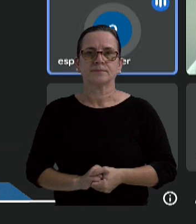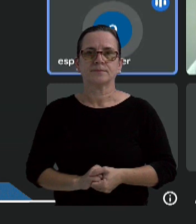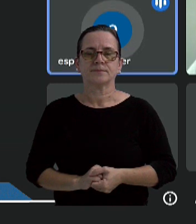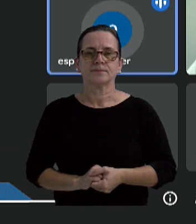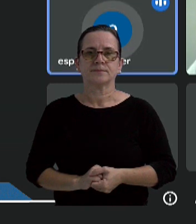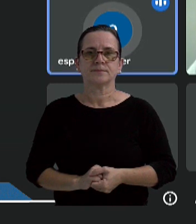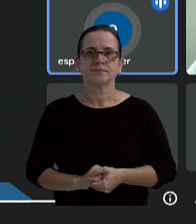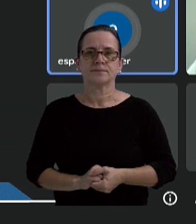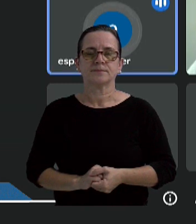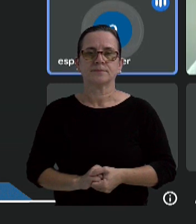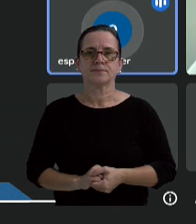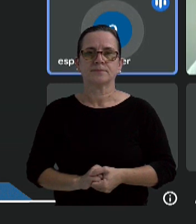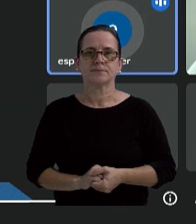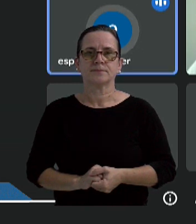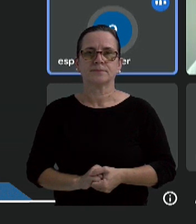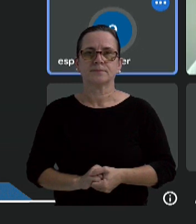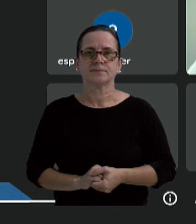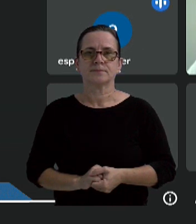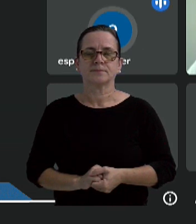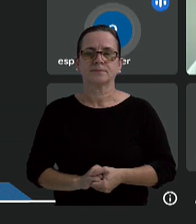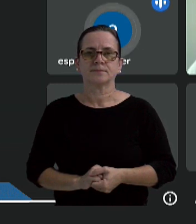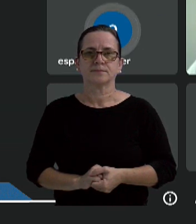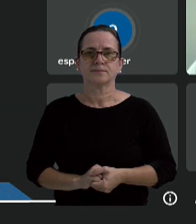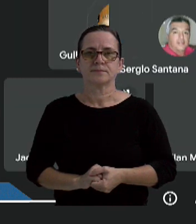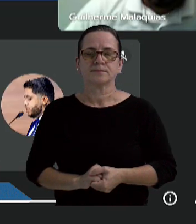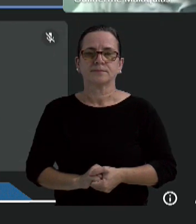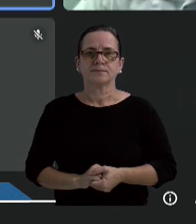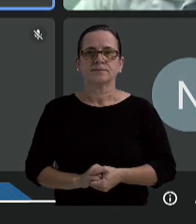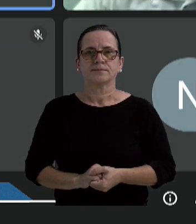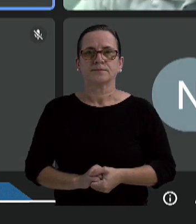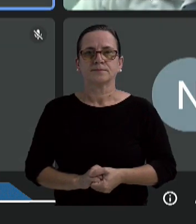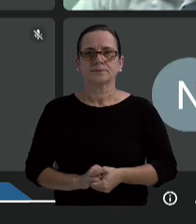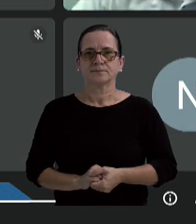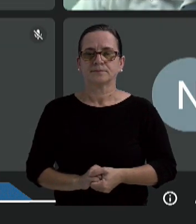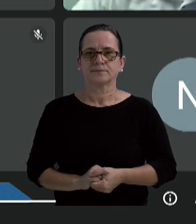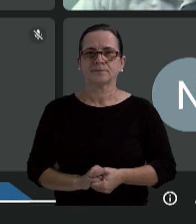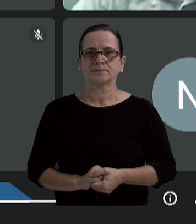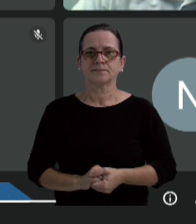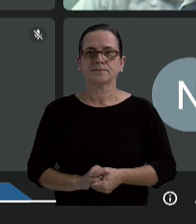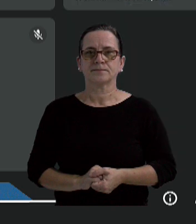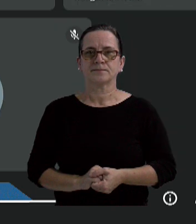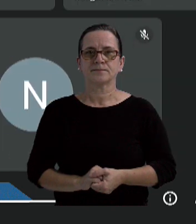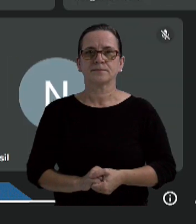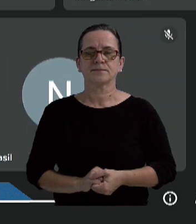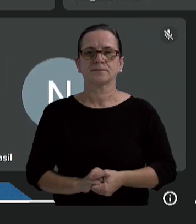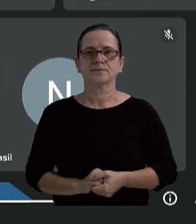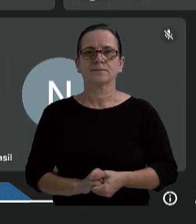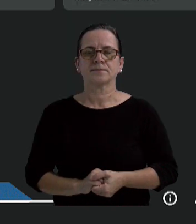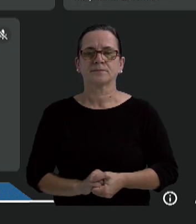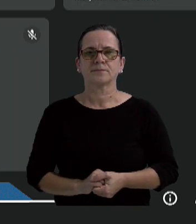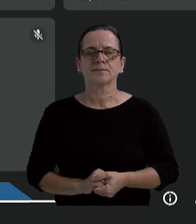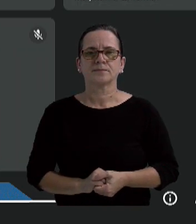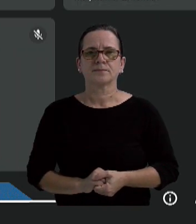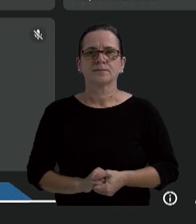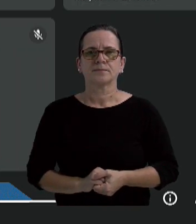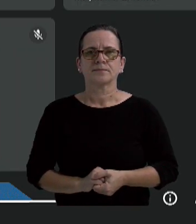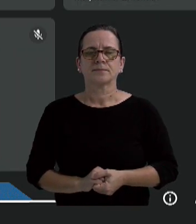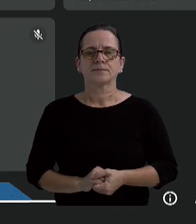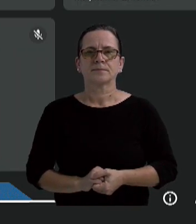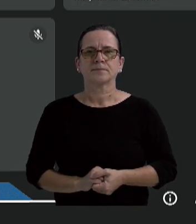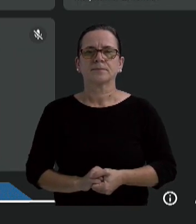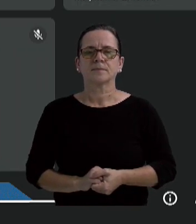ele é não tá abrindo a câmera comunico que se encontra